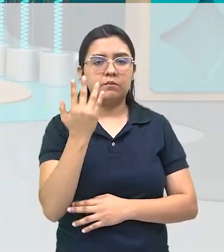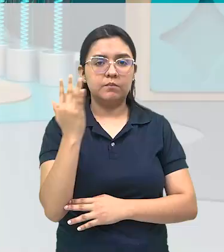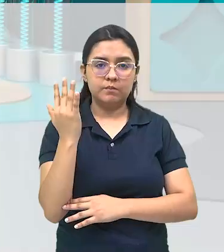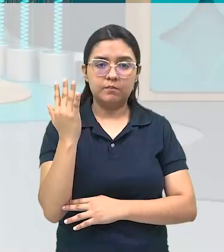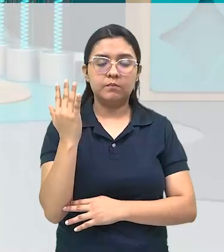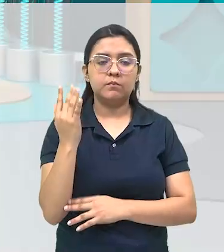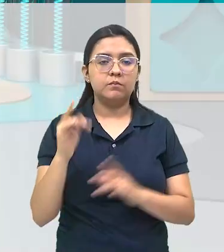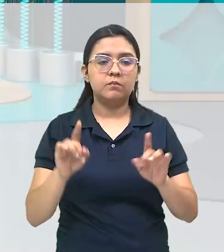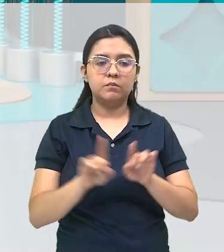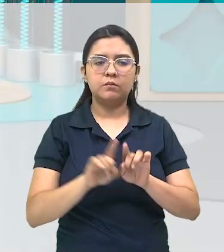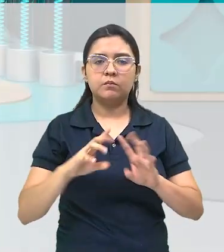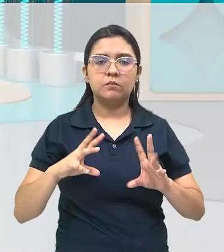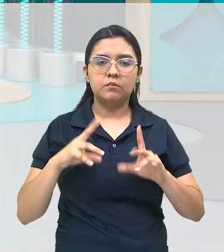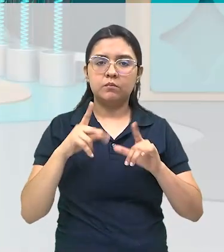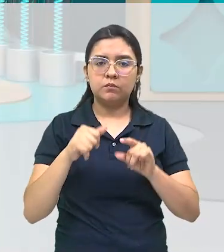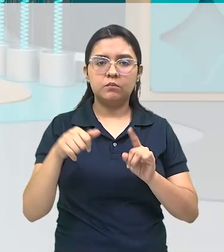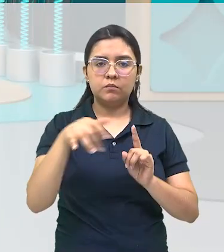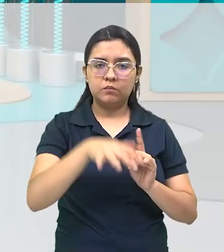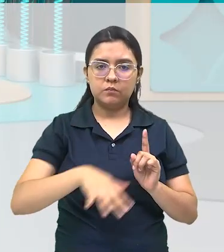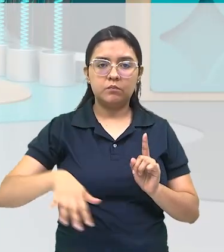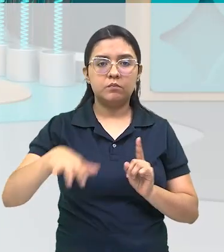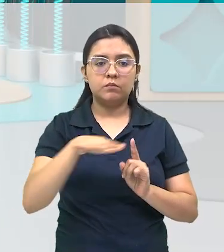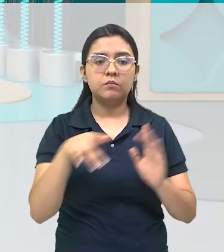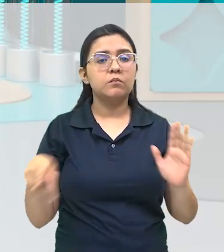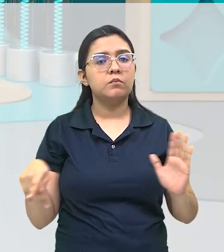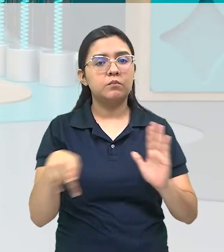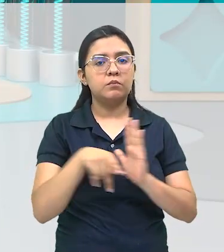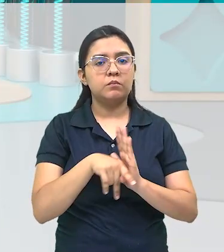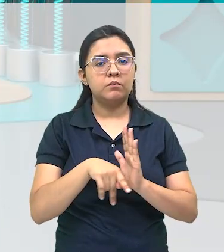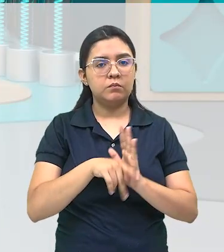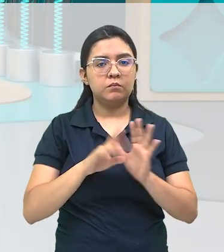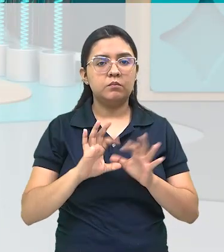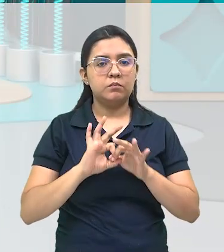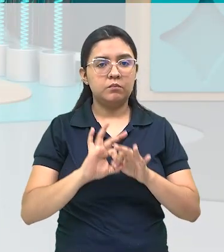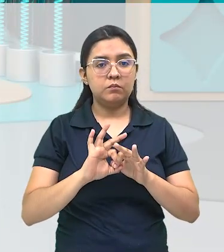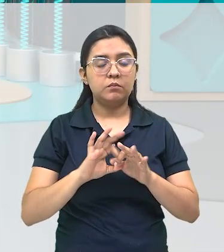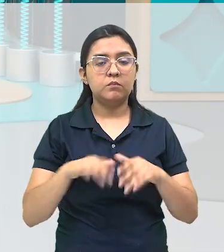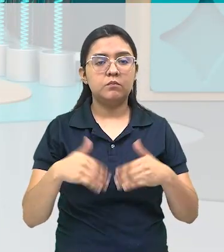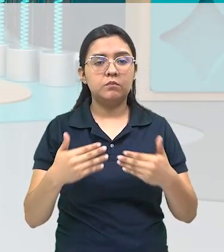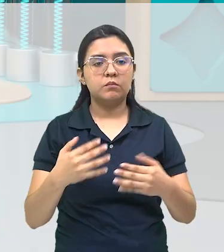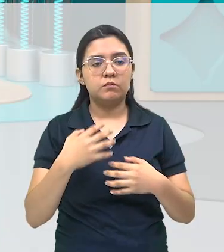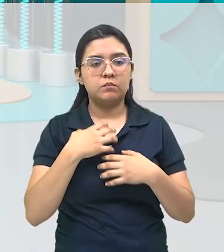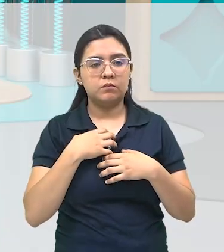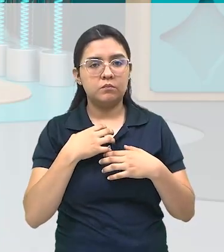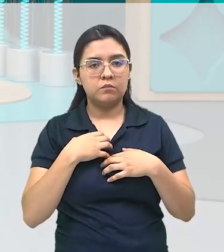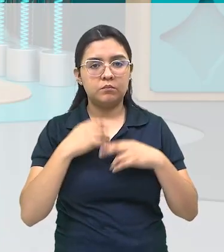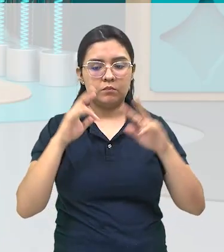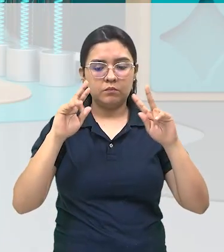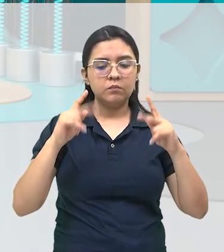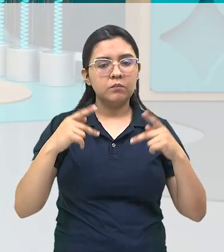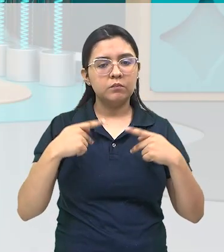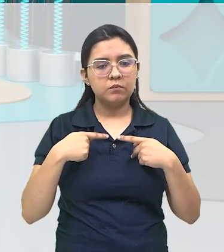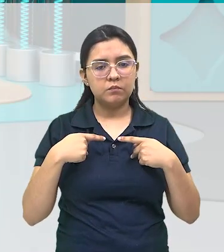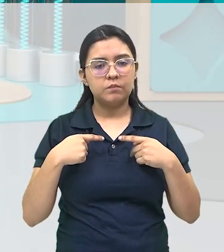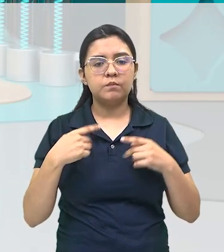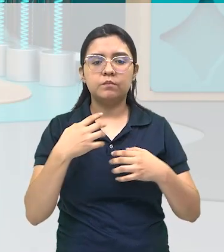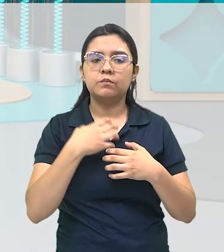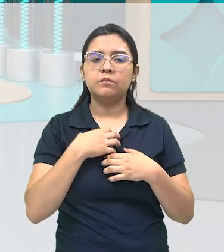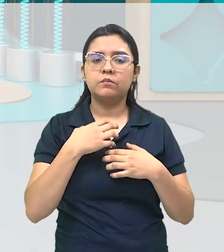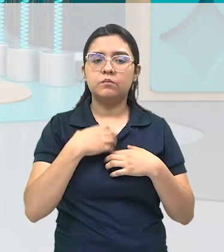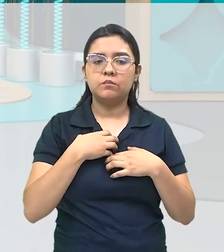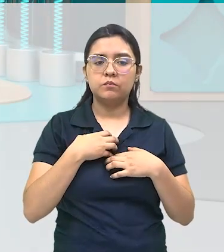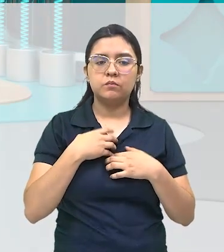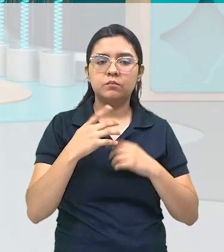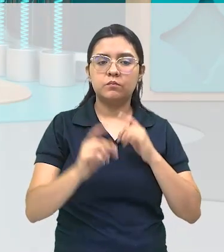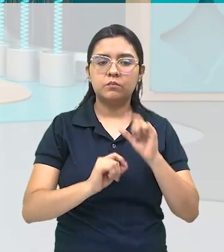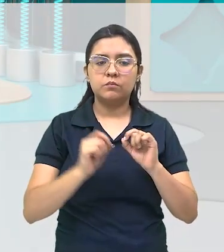seu redor, você também se torna parte disso tudo. E aí aquele sentimento egoísta, aquele sentimento de